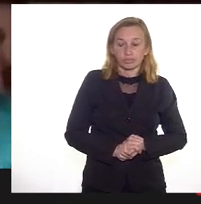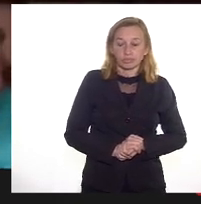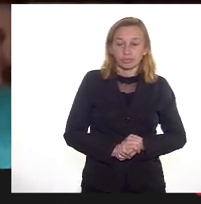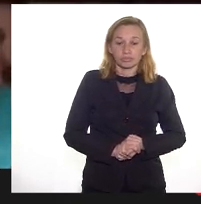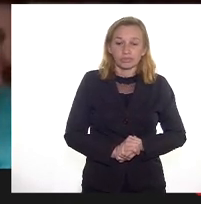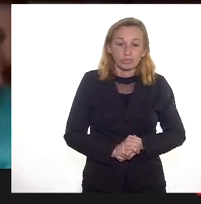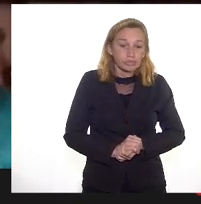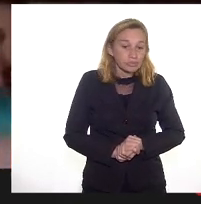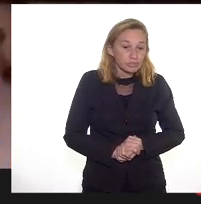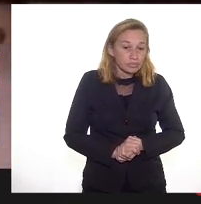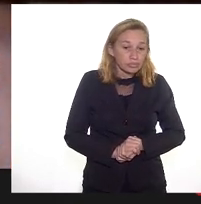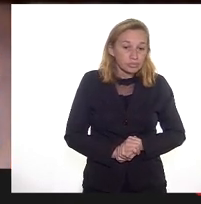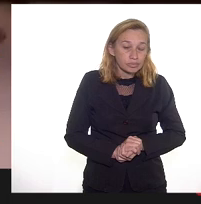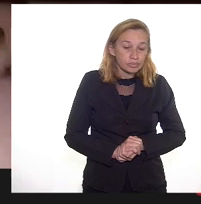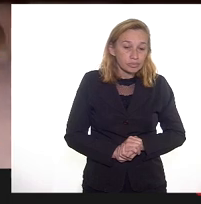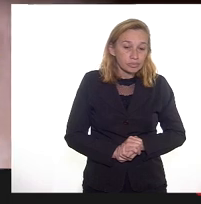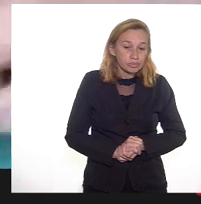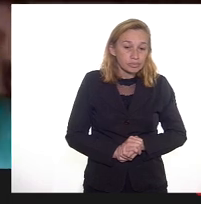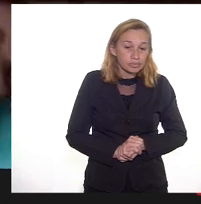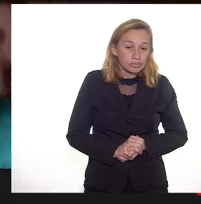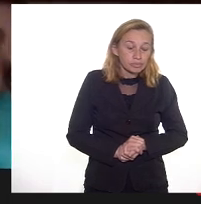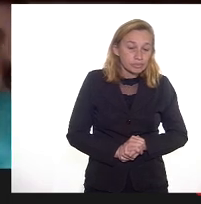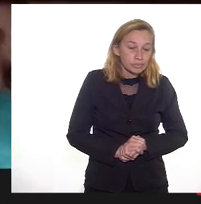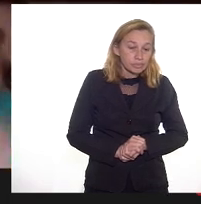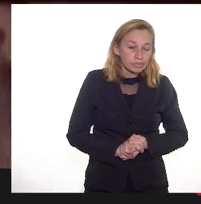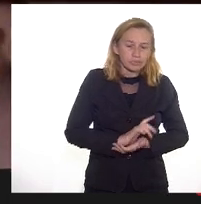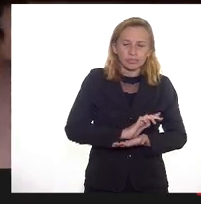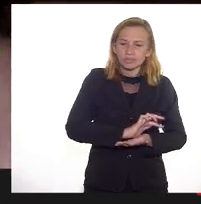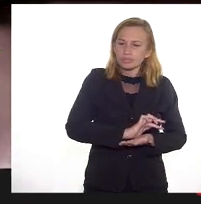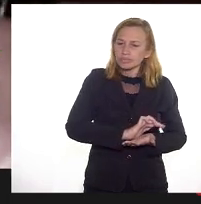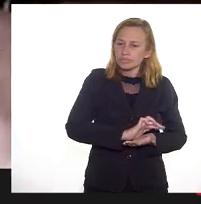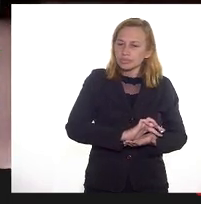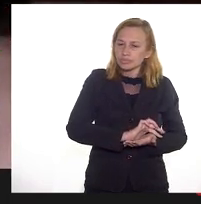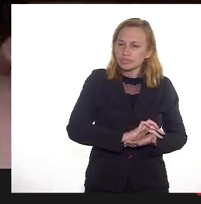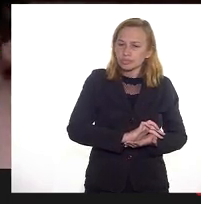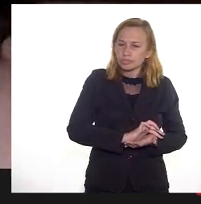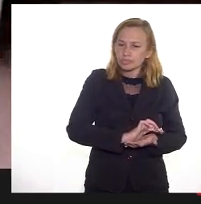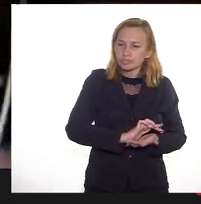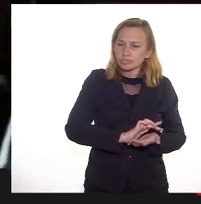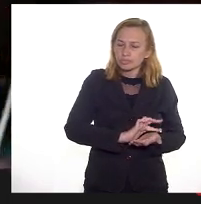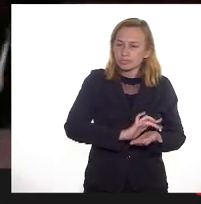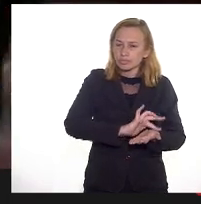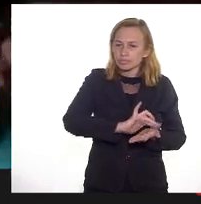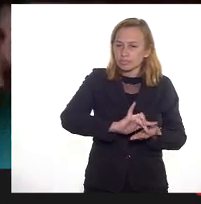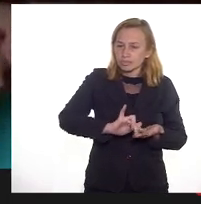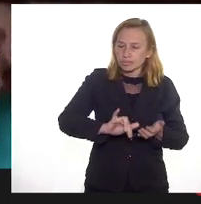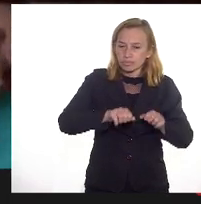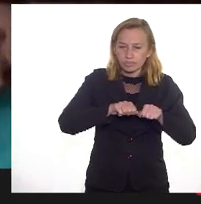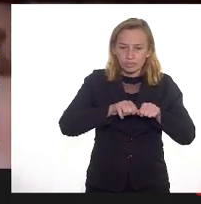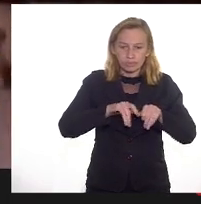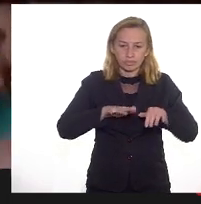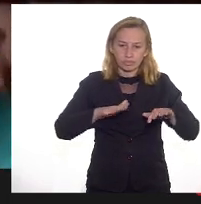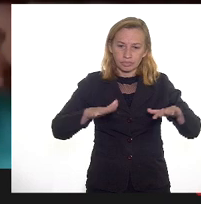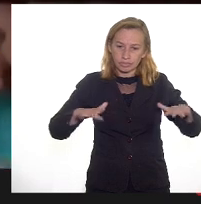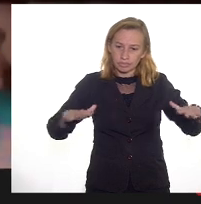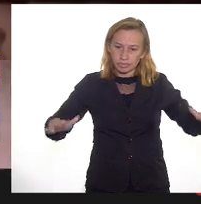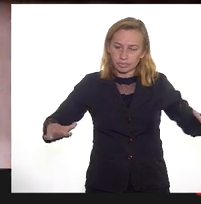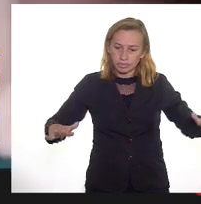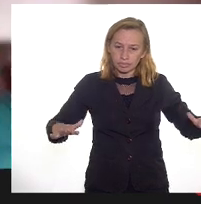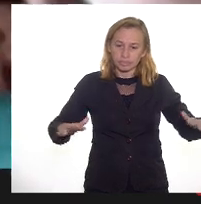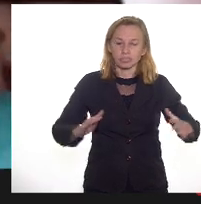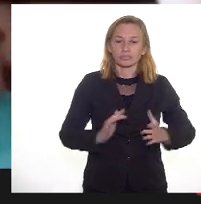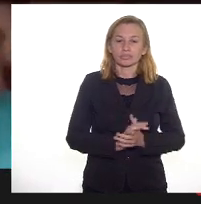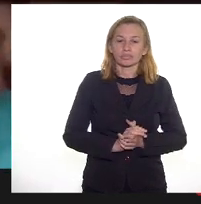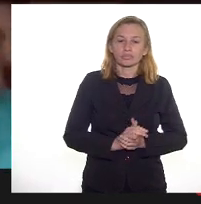dissidências, por muitas rupturas, né? Por ampliação, né? Há